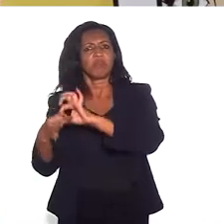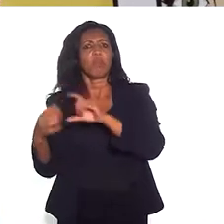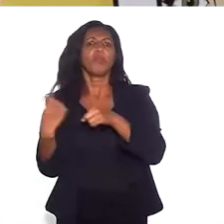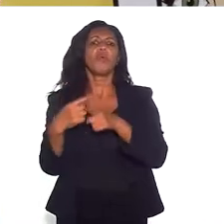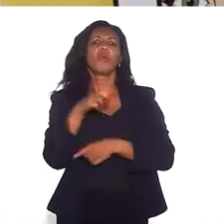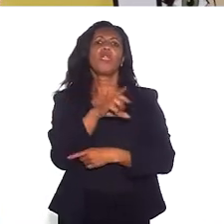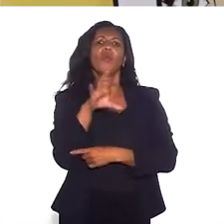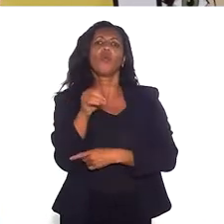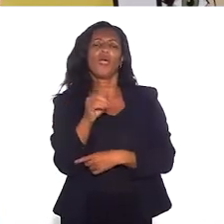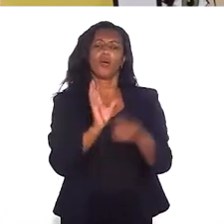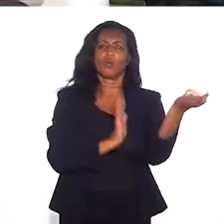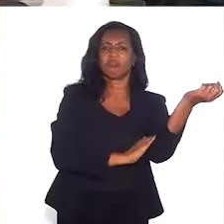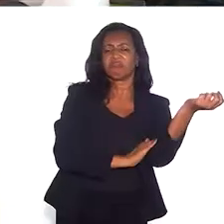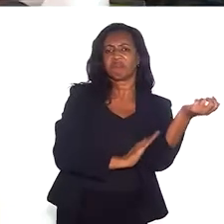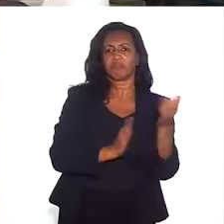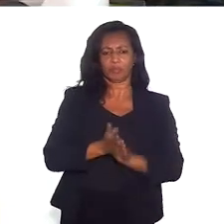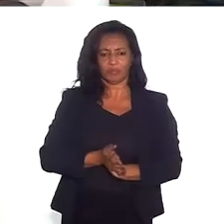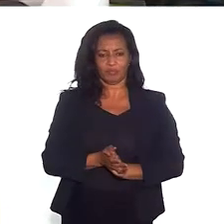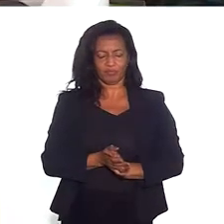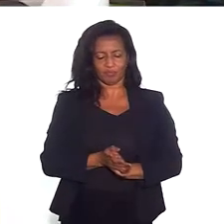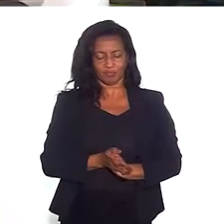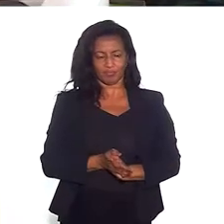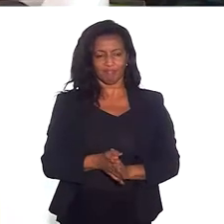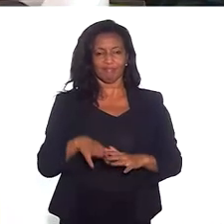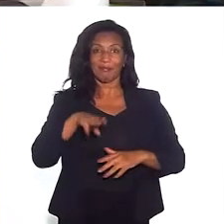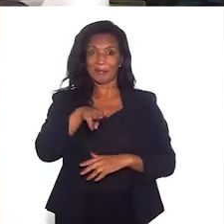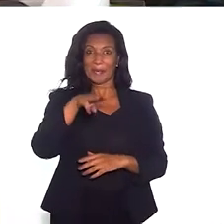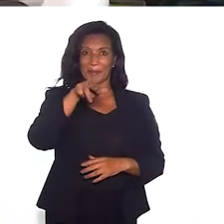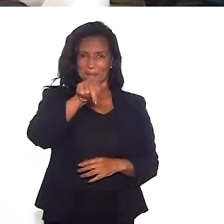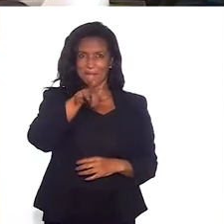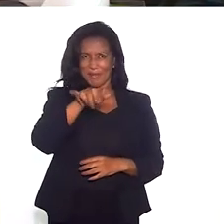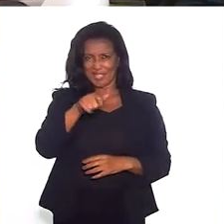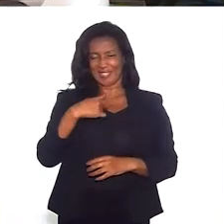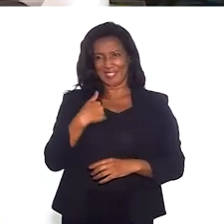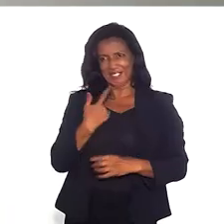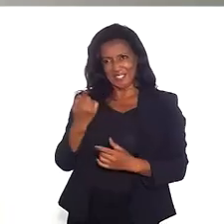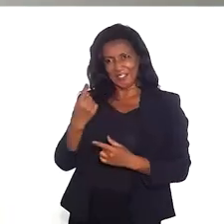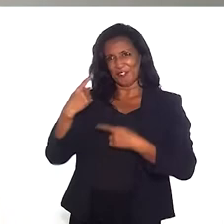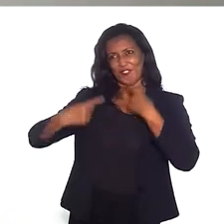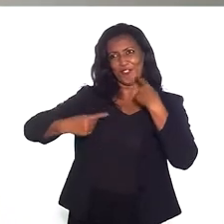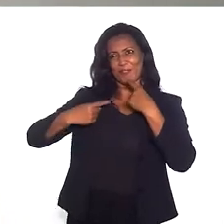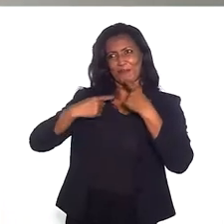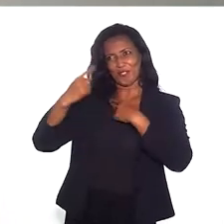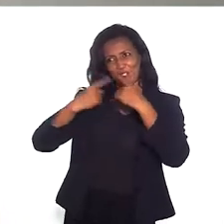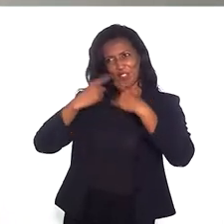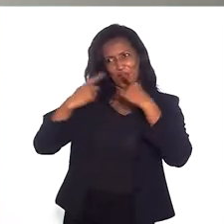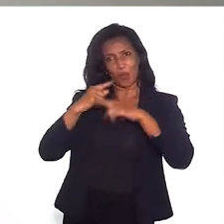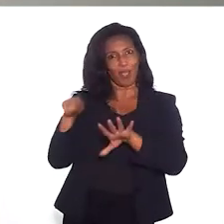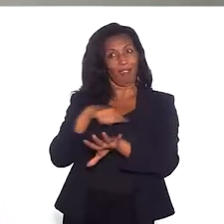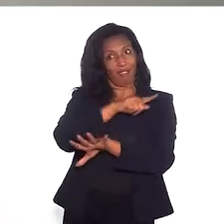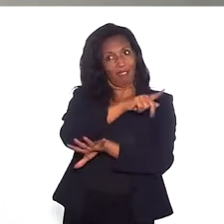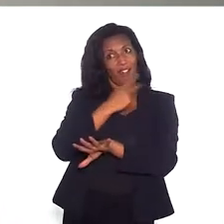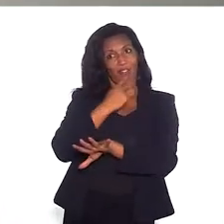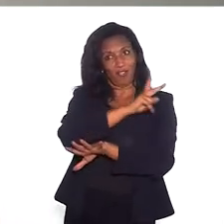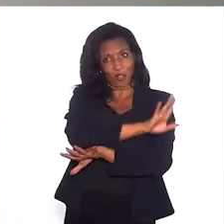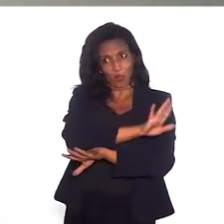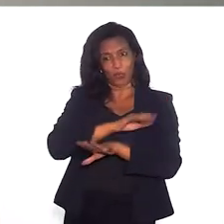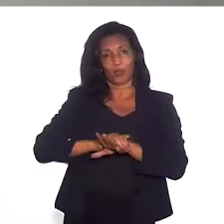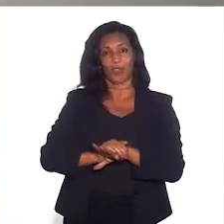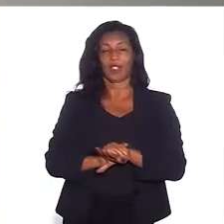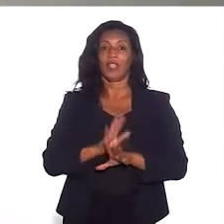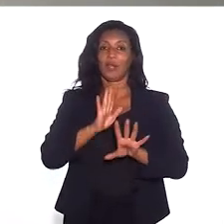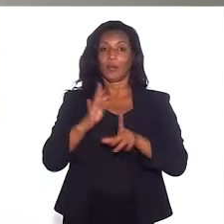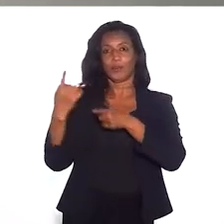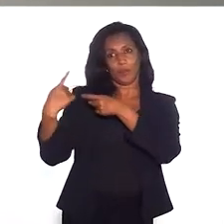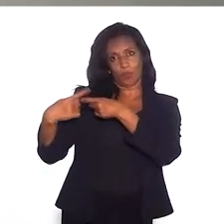o ecofeminismo? Marieta, eu vou responder a sua pergunta, mas antes dela eu vou dialogar um pouquinho com o que a Daniela